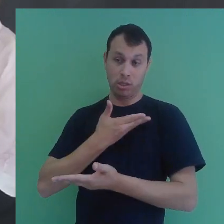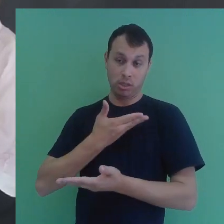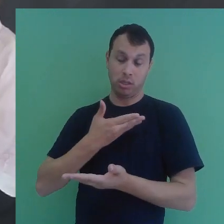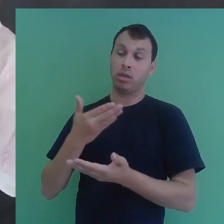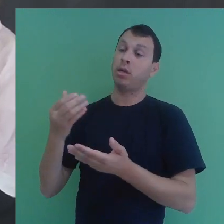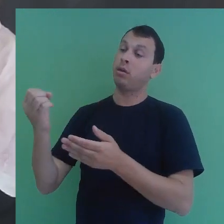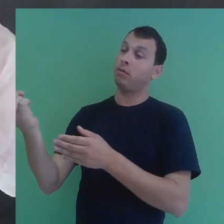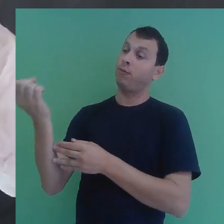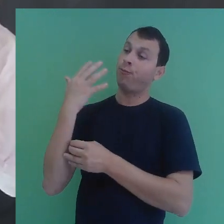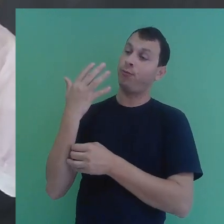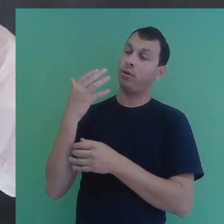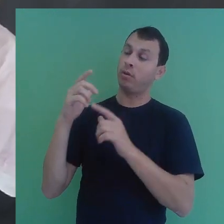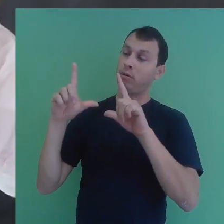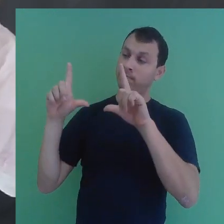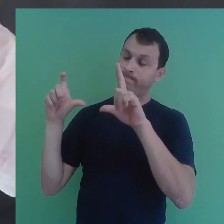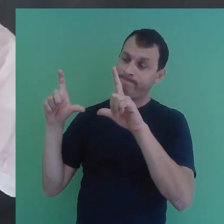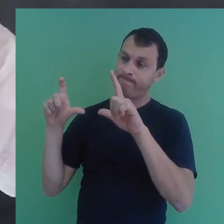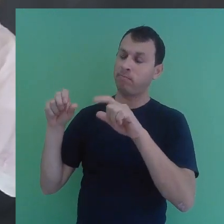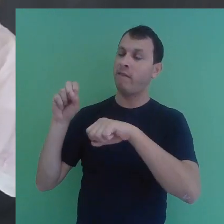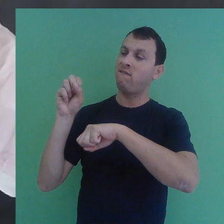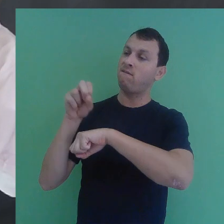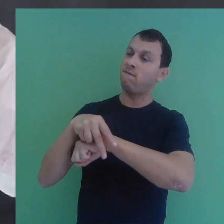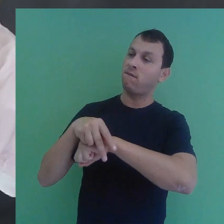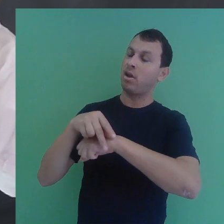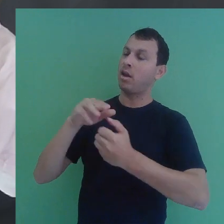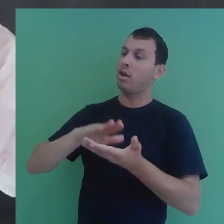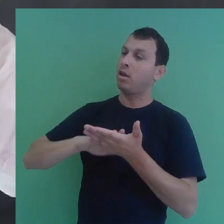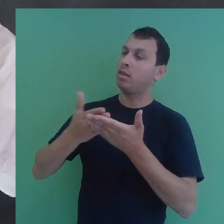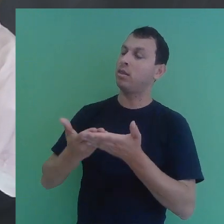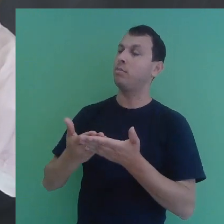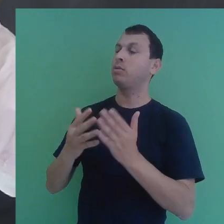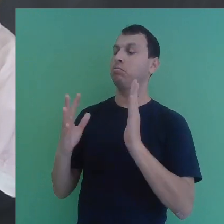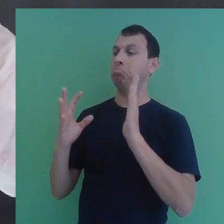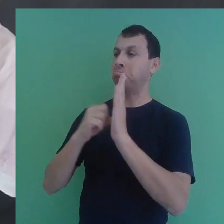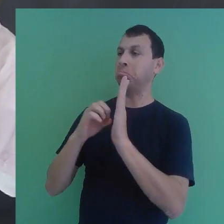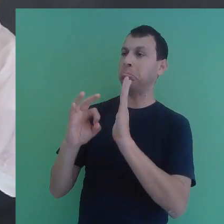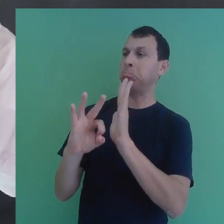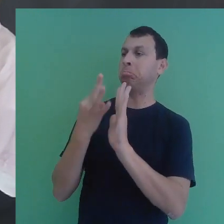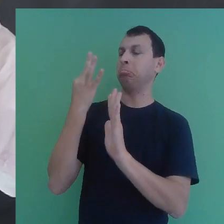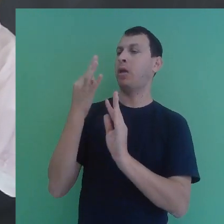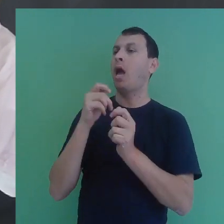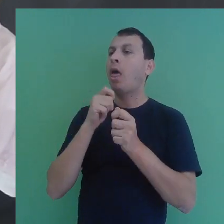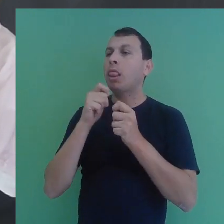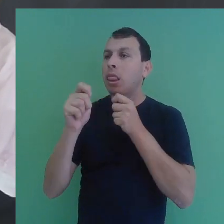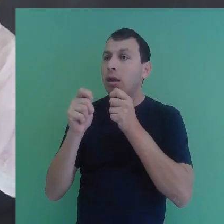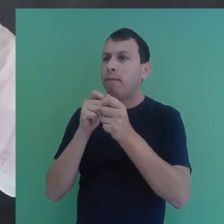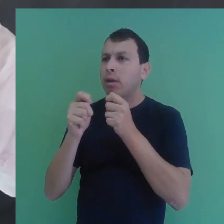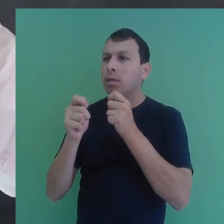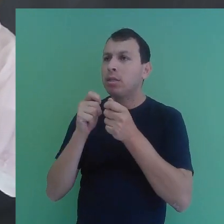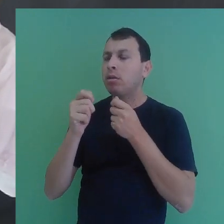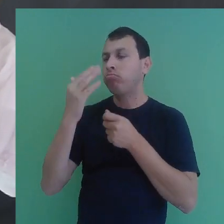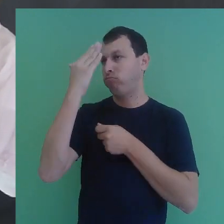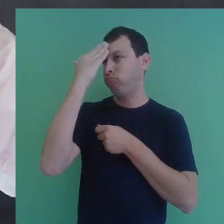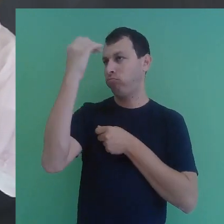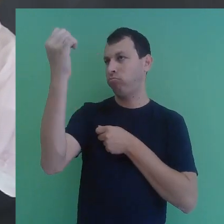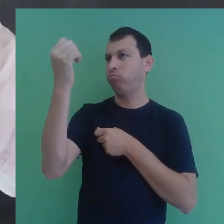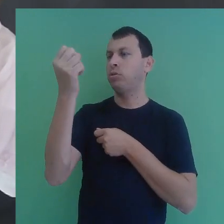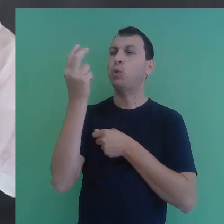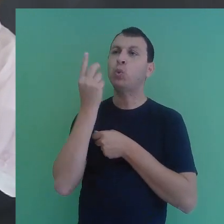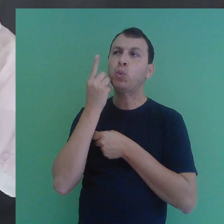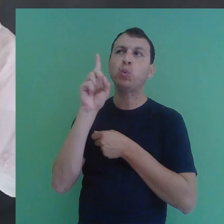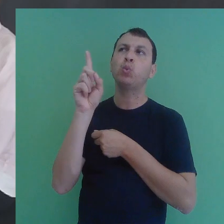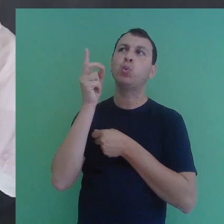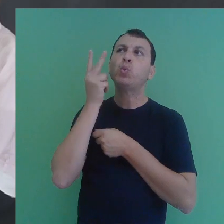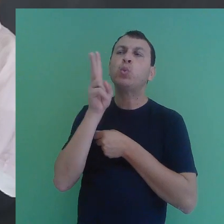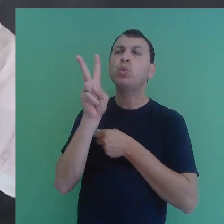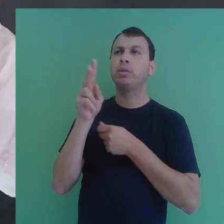vaga, e aí eu me inscrevi, e quando eu me inscrevi, logo eu fiz a entrevista, e eu acho que